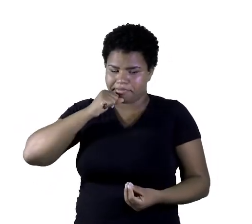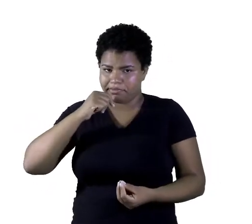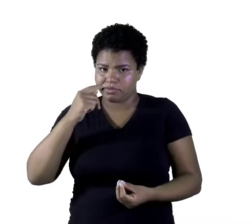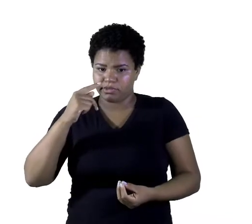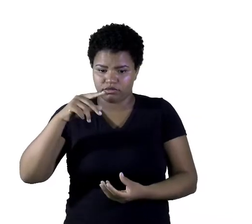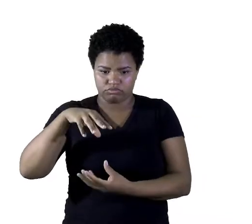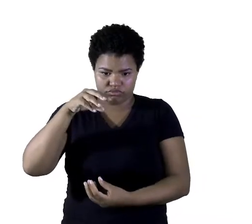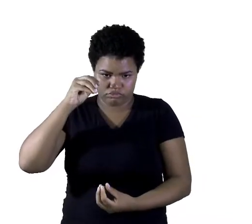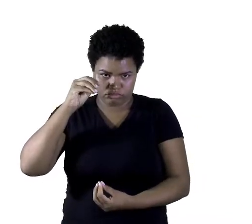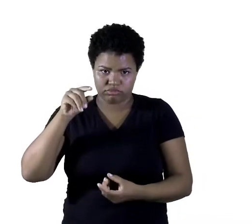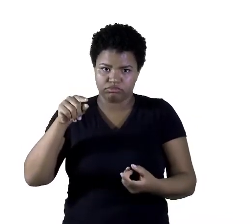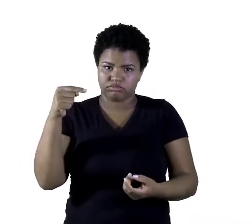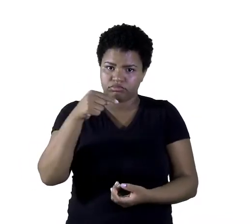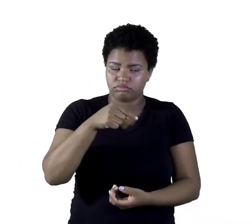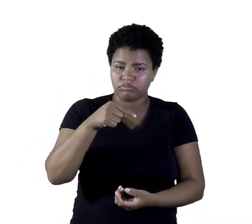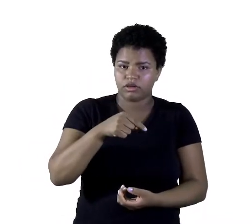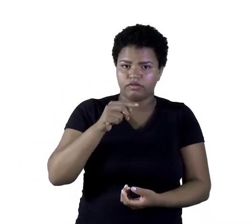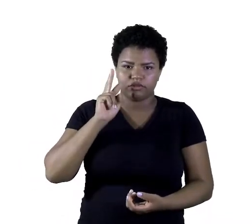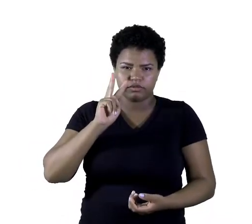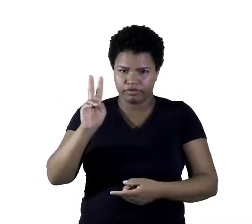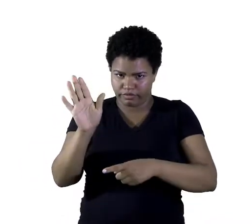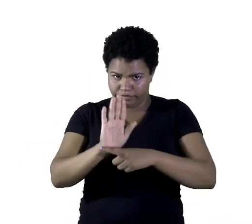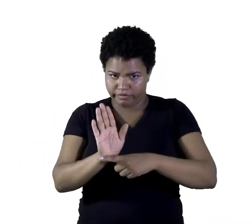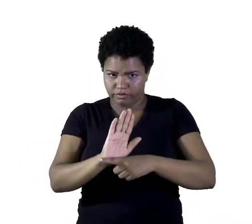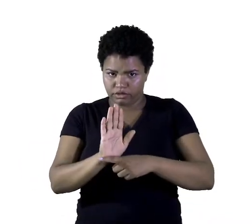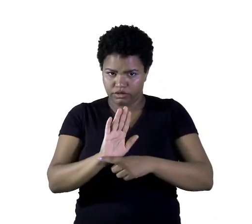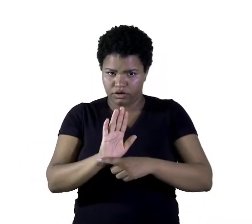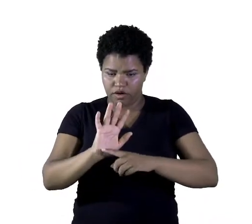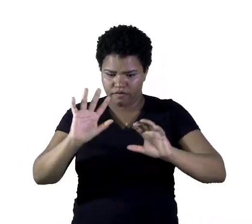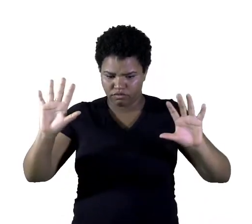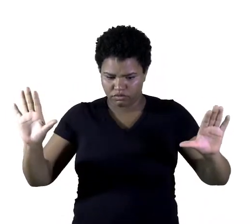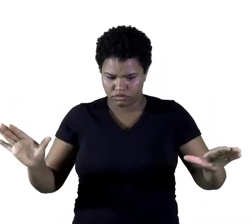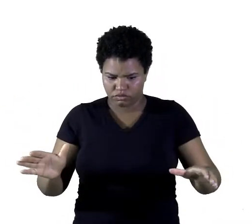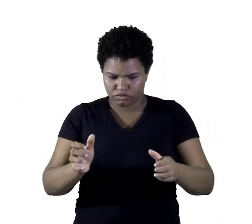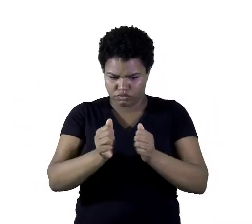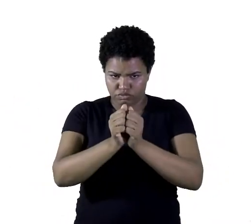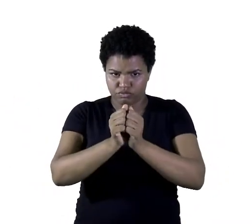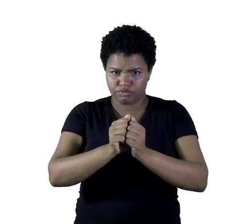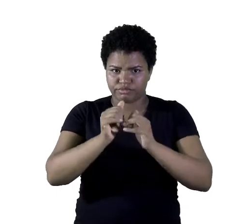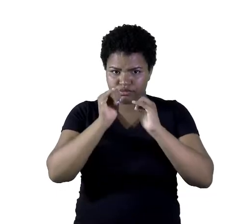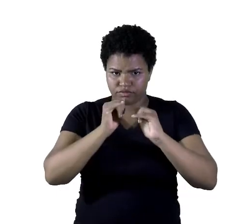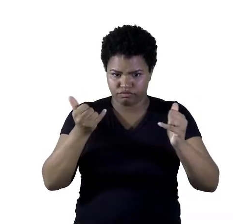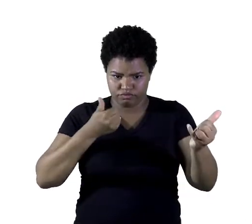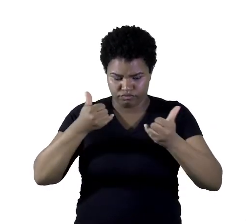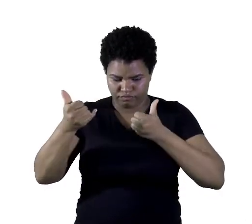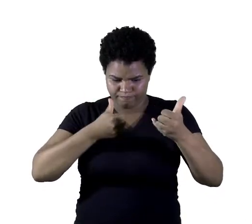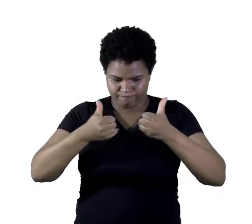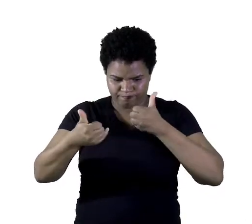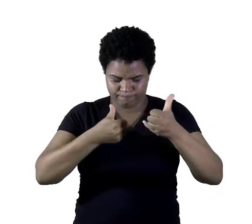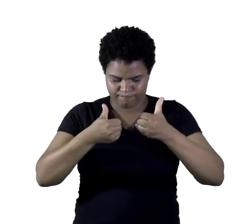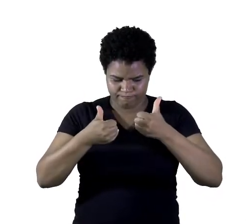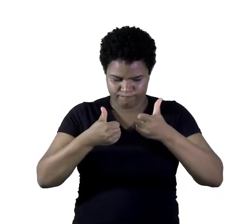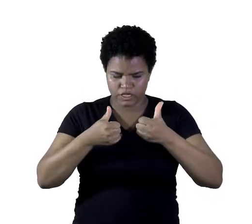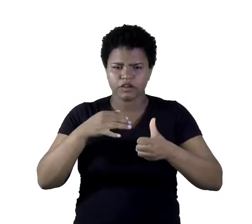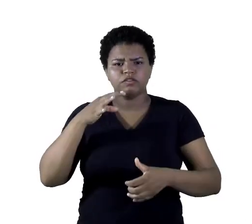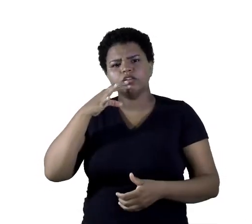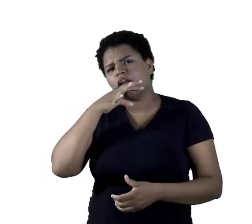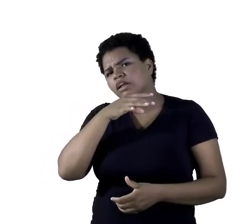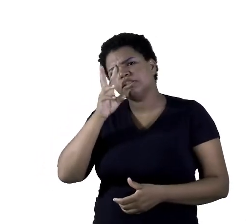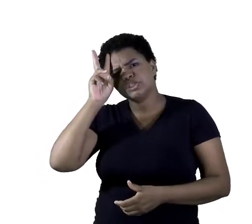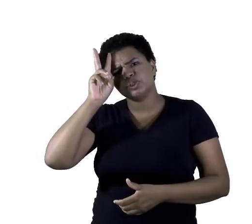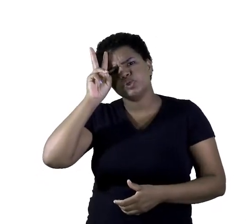que você acha que é essa história? Então essa é uma resposta pessoal, tá? Uma resposta